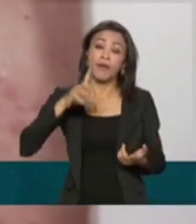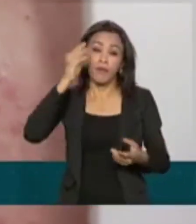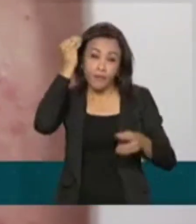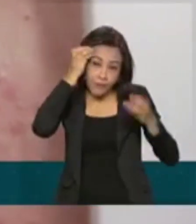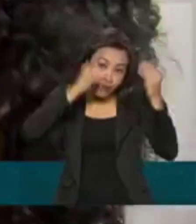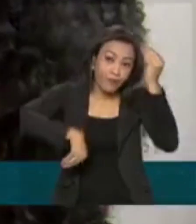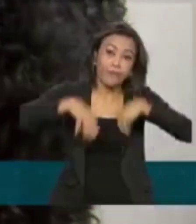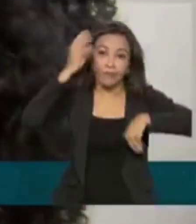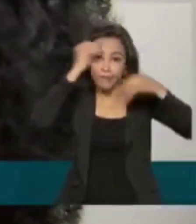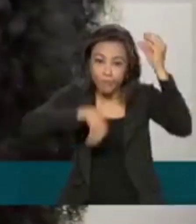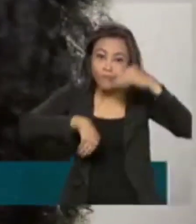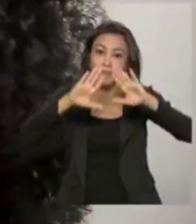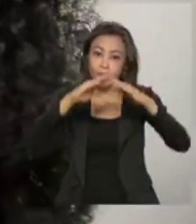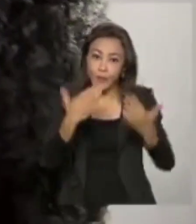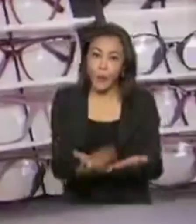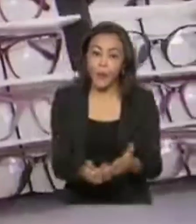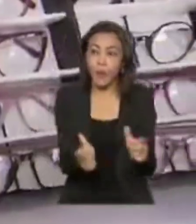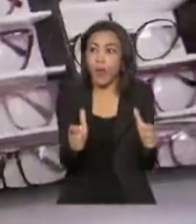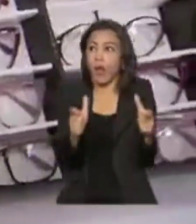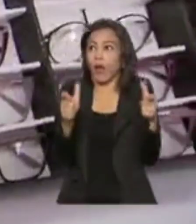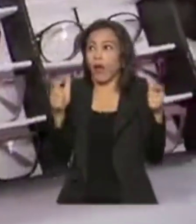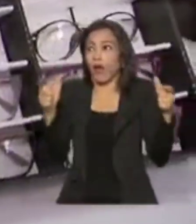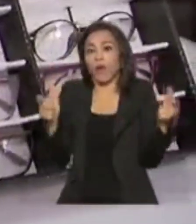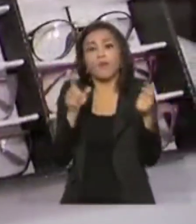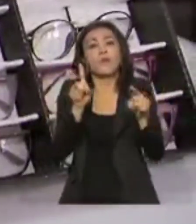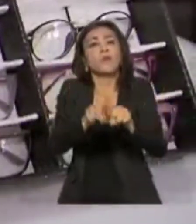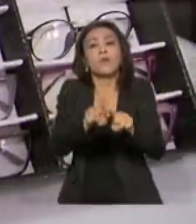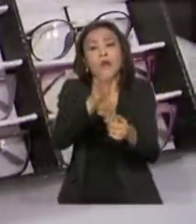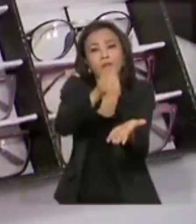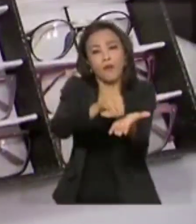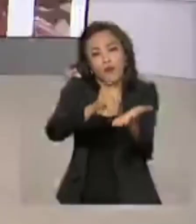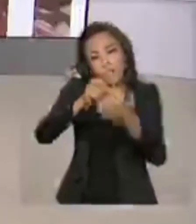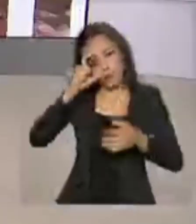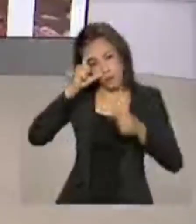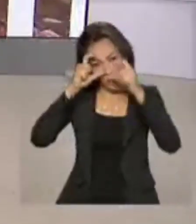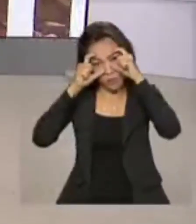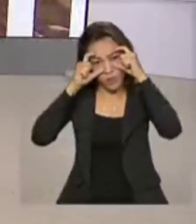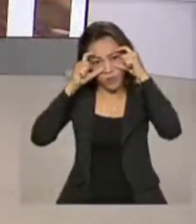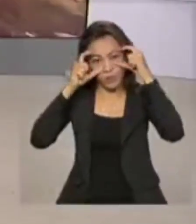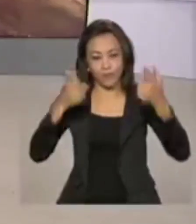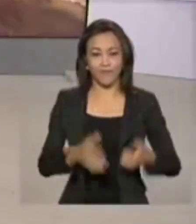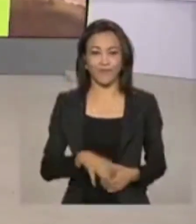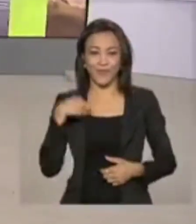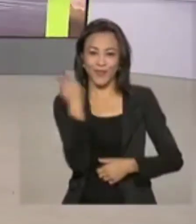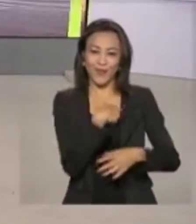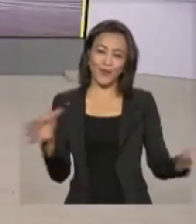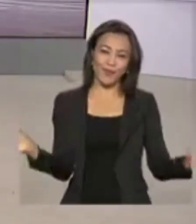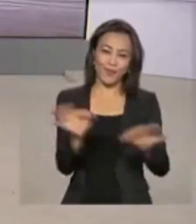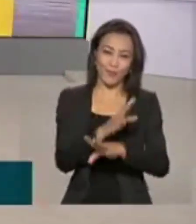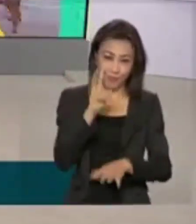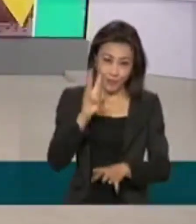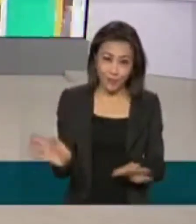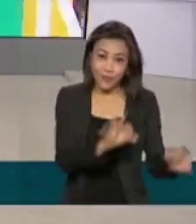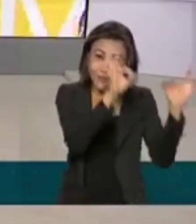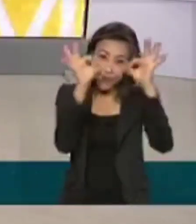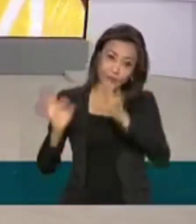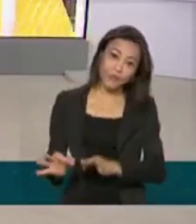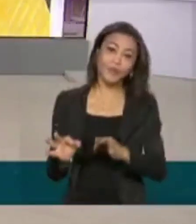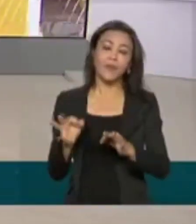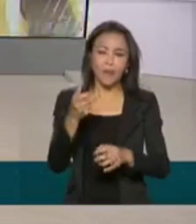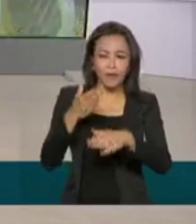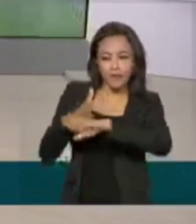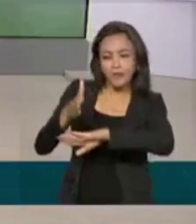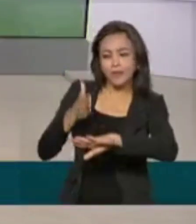alta e exatamente se dá pela falta do óculos. A gente fica por aqui para rever as reportagens,